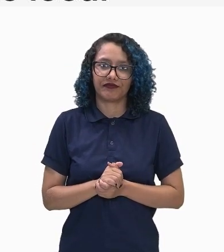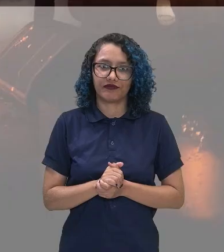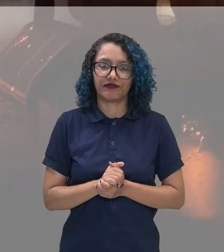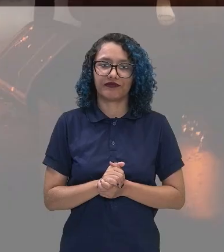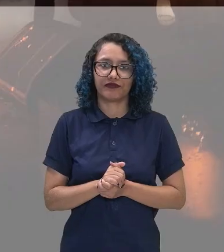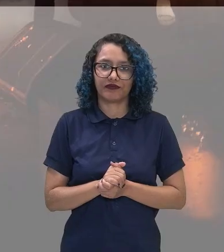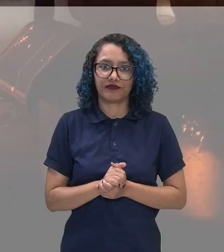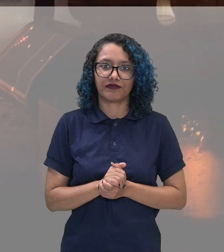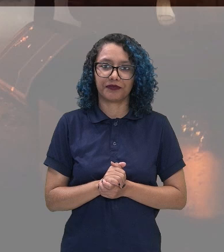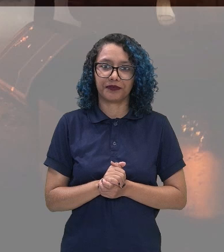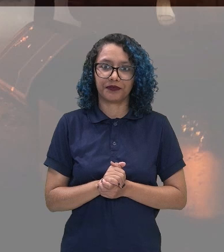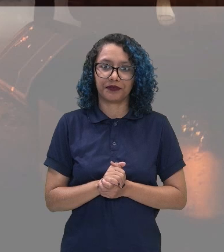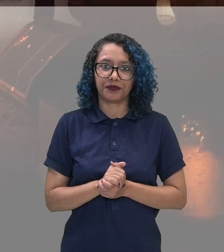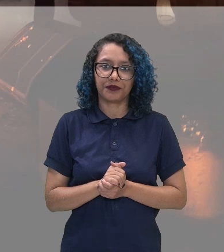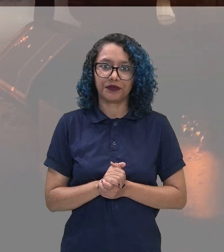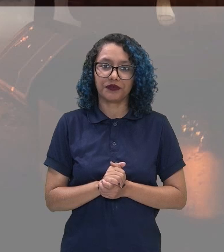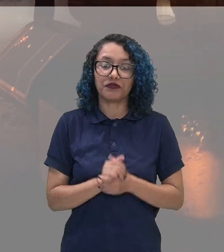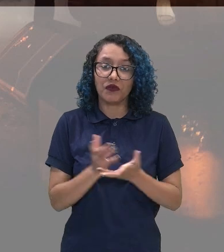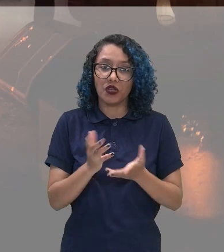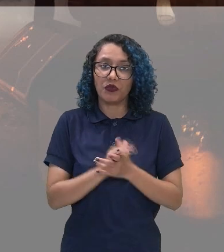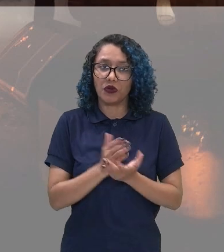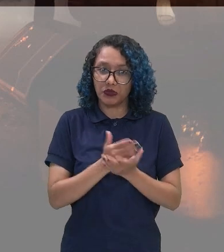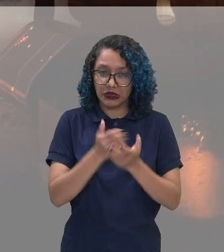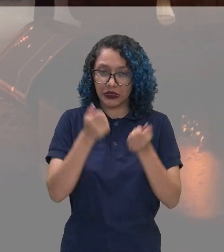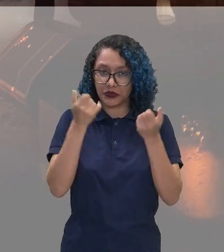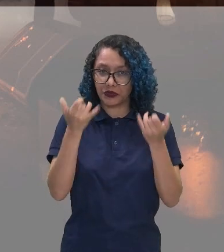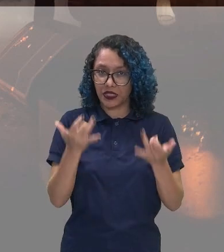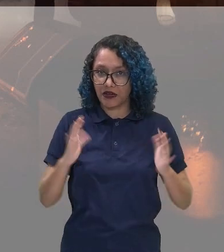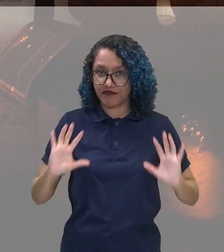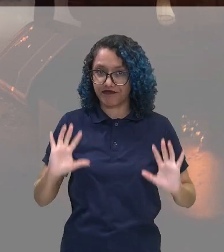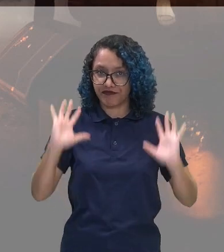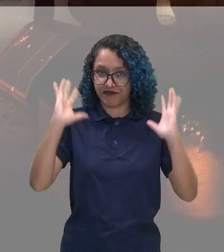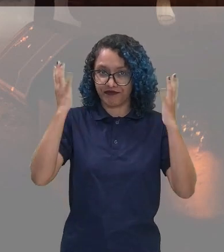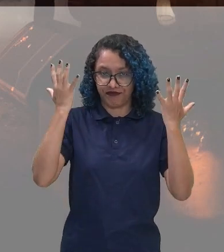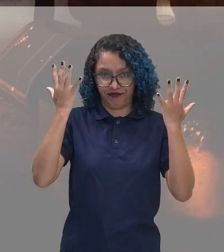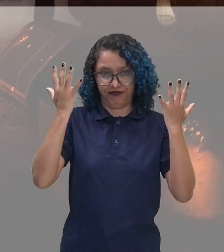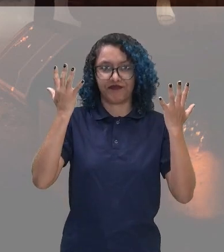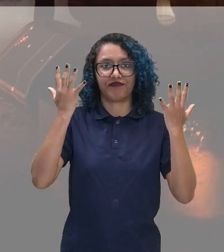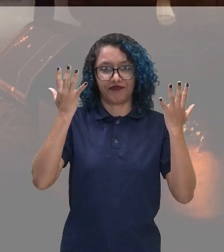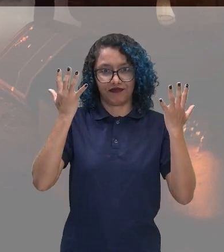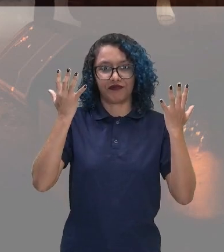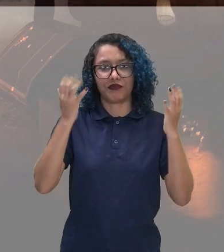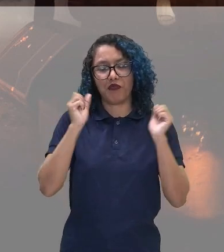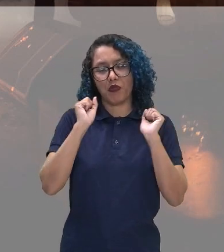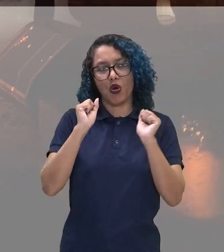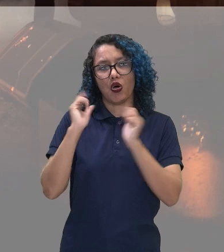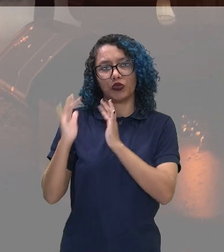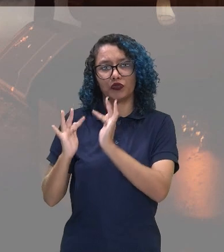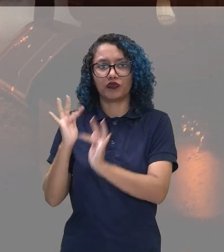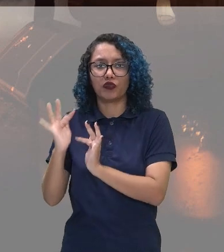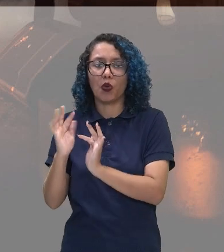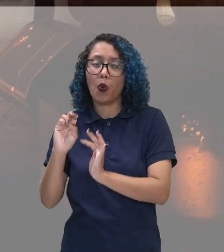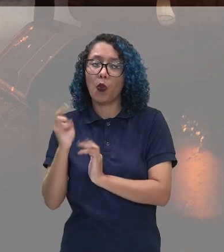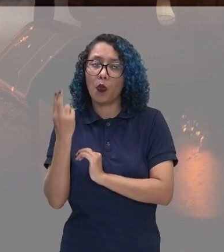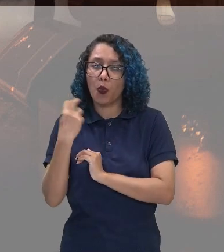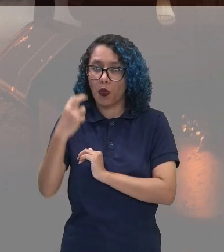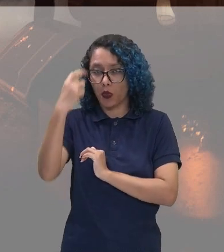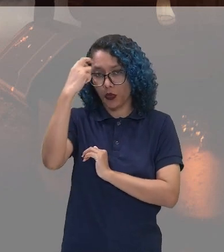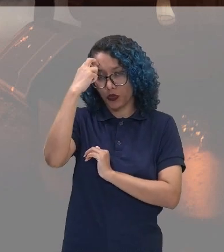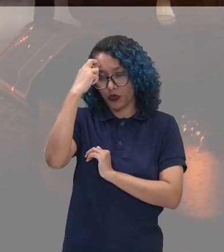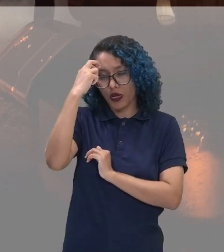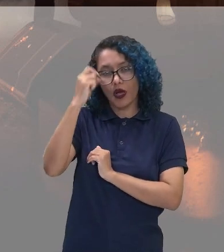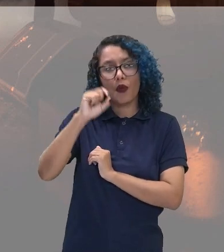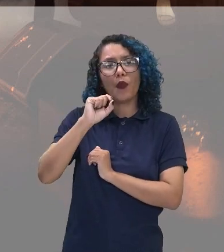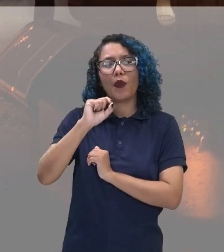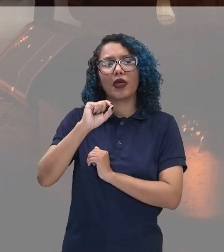para falar, né, justamente desses festivais, dessas festividades que acontecem, tanto folclóricas quanto culturais, é